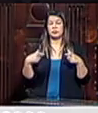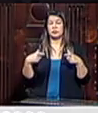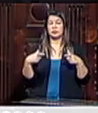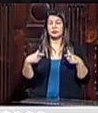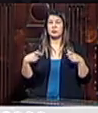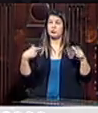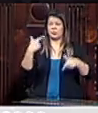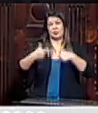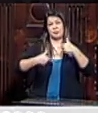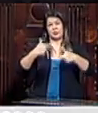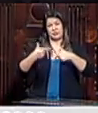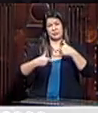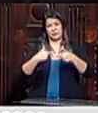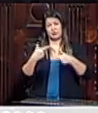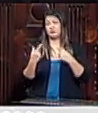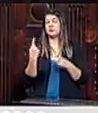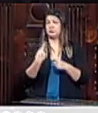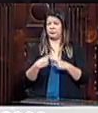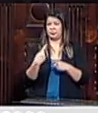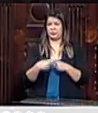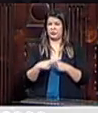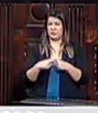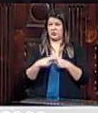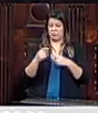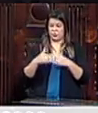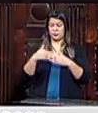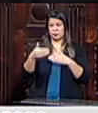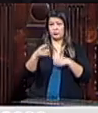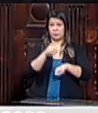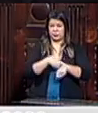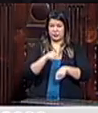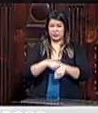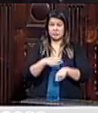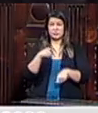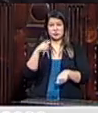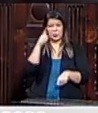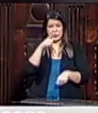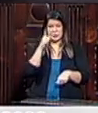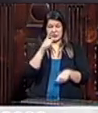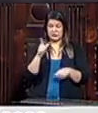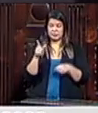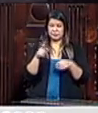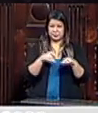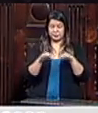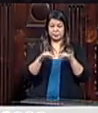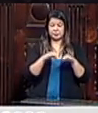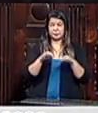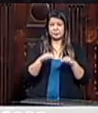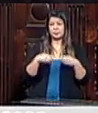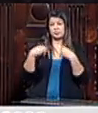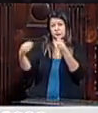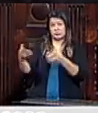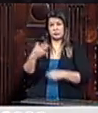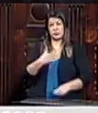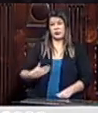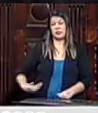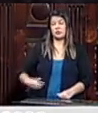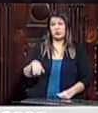do trabalho, porque a partir do momento que você bota isso aqui, o governador